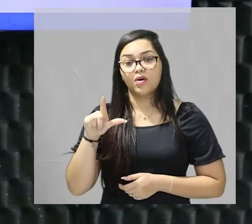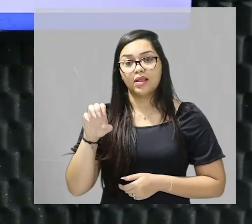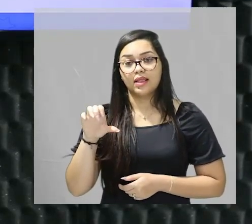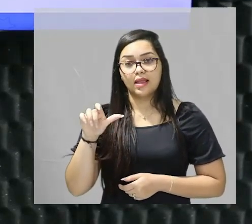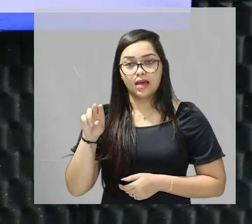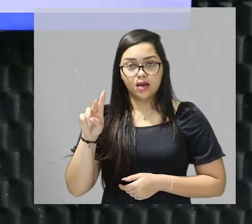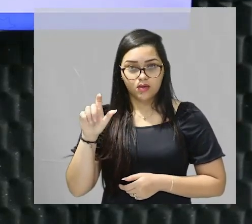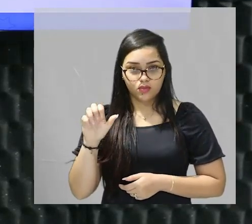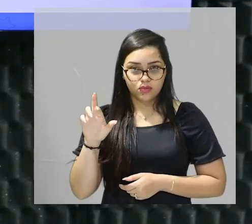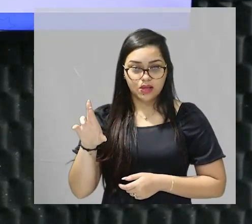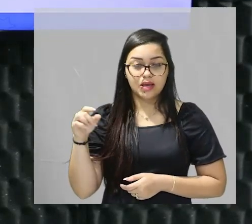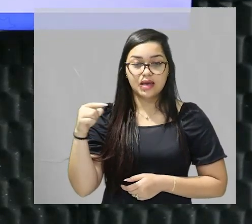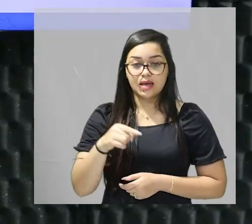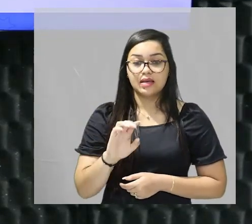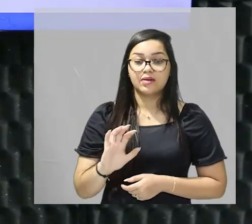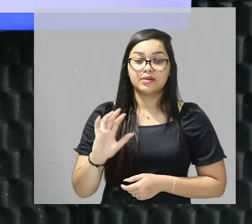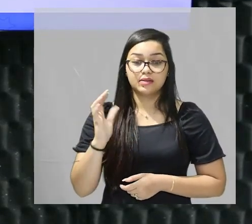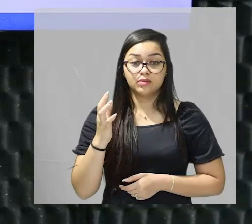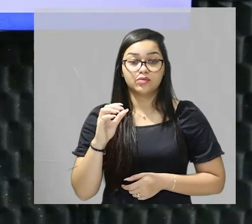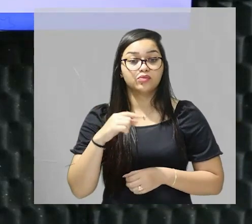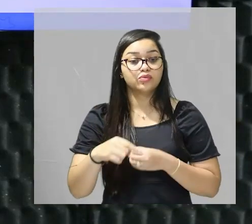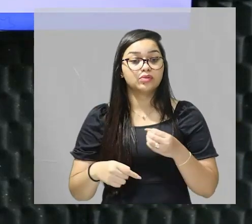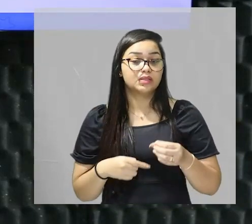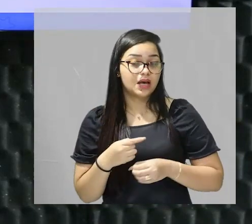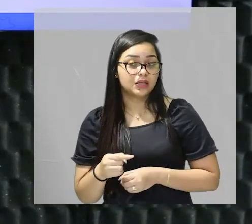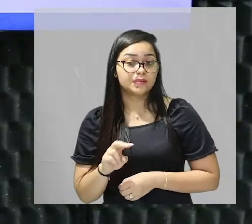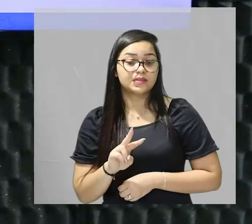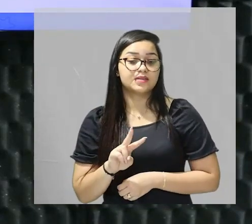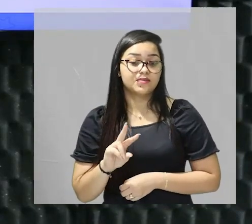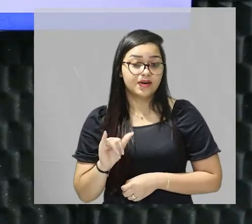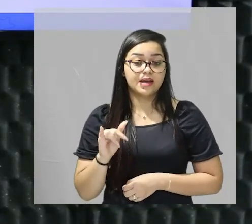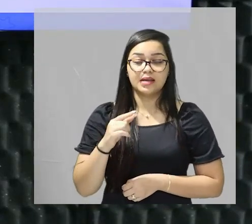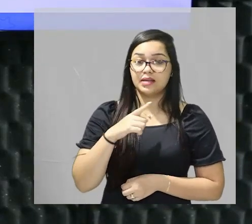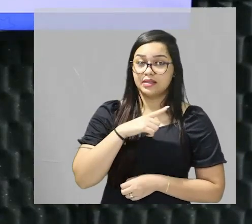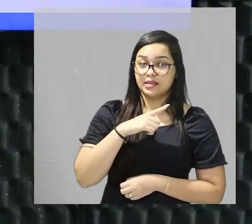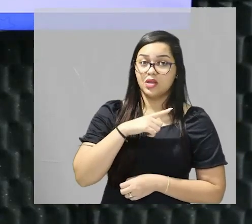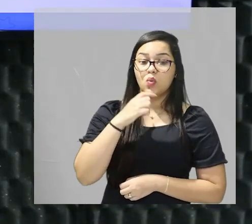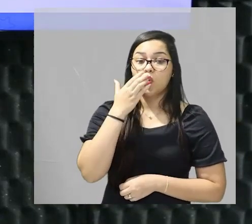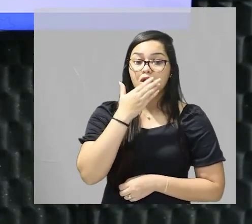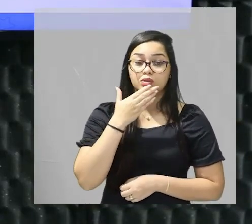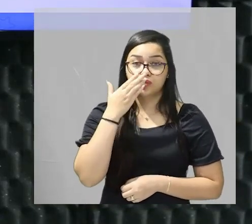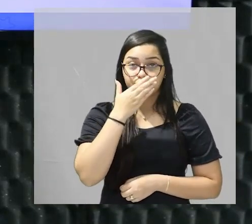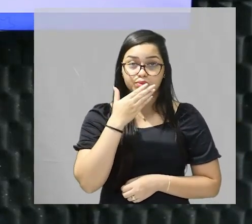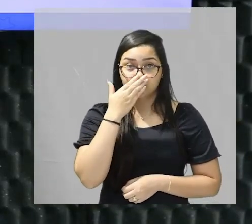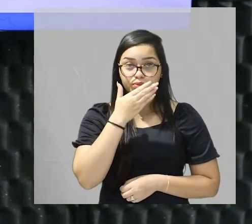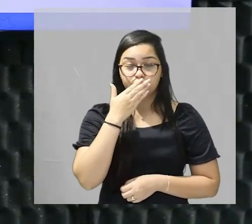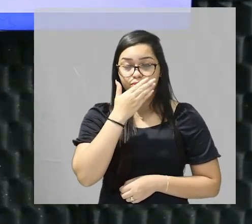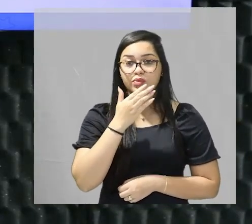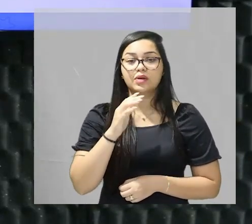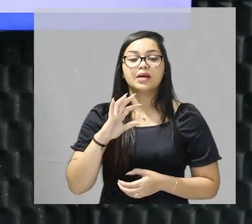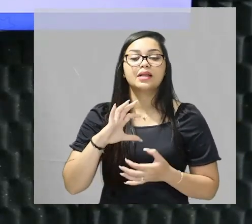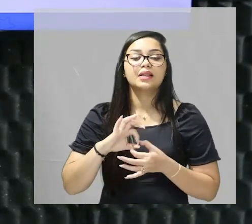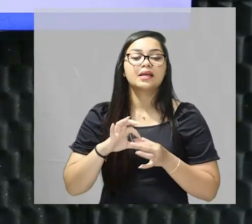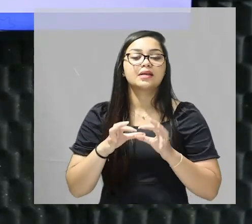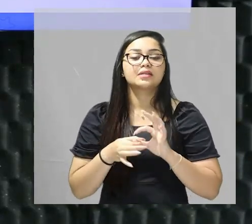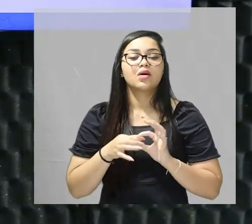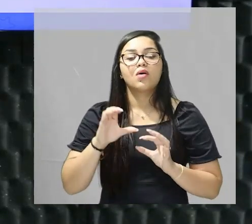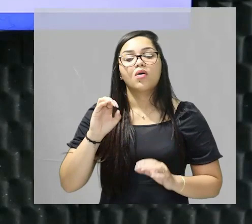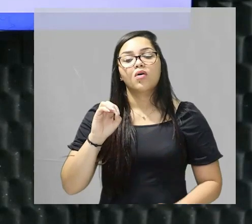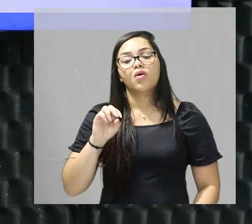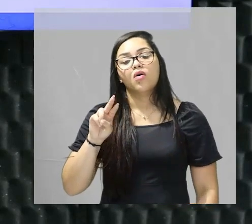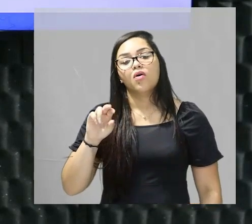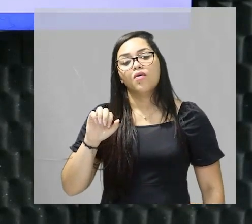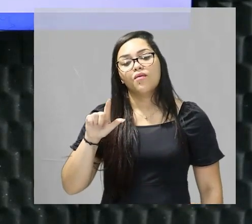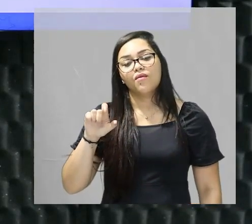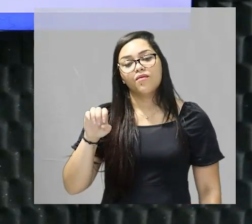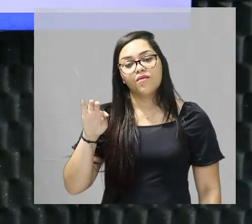acontecendo, né? Entre os átomos que vão compor o açúcar, ligação covalente. Show de bola?